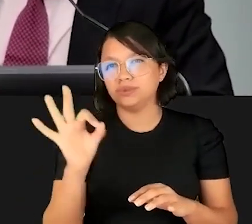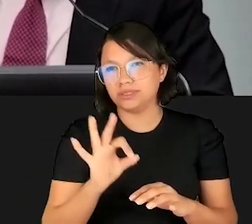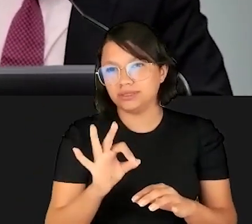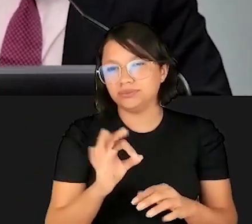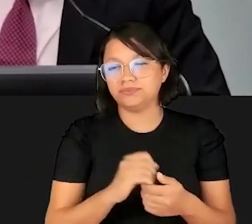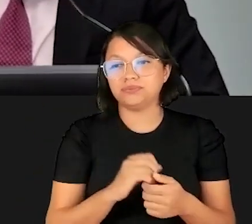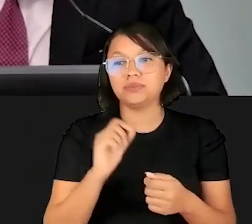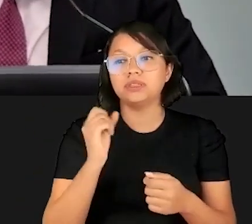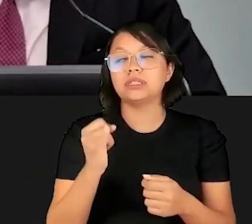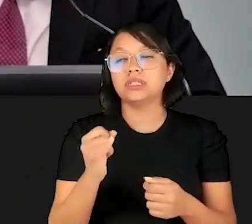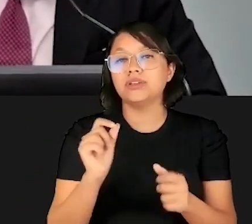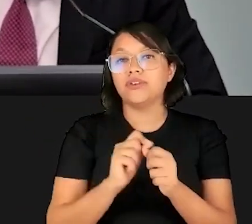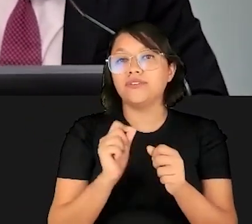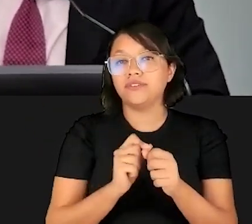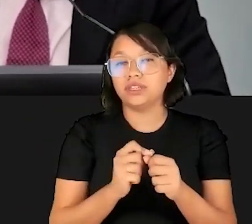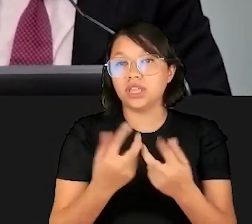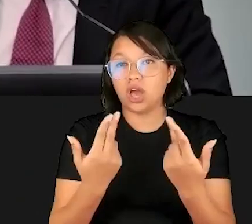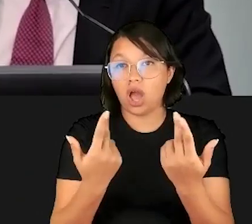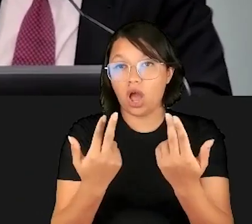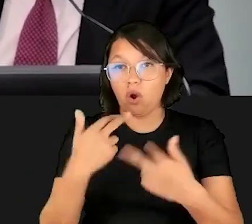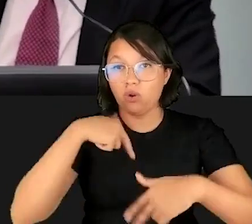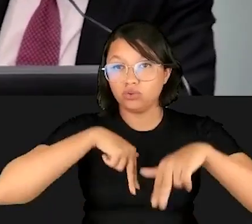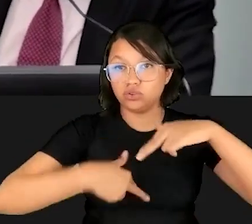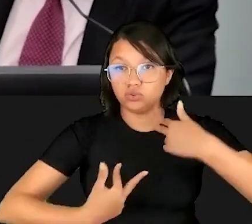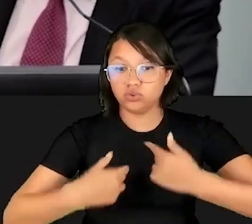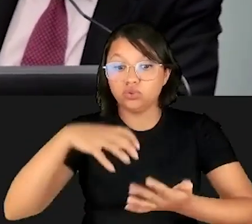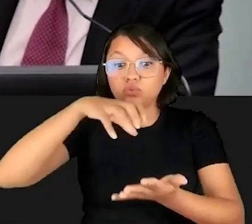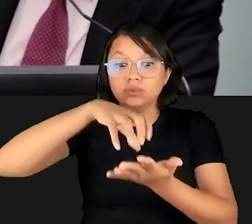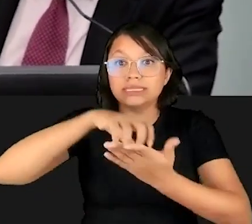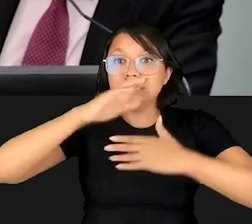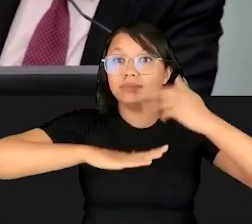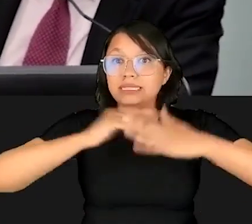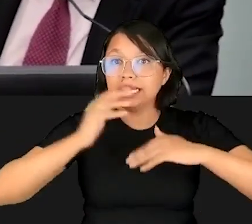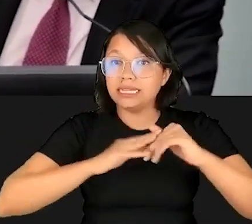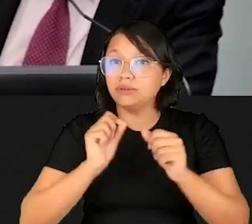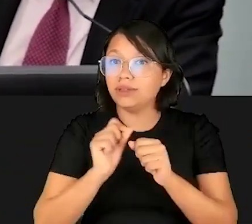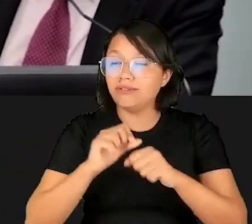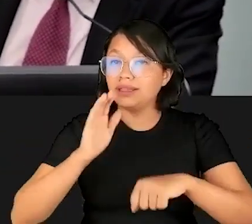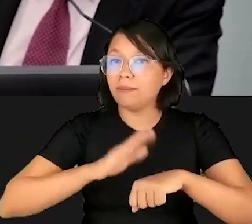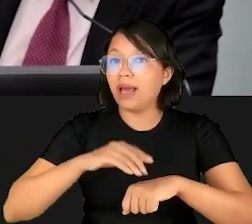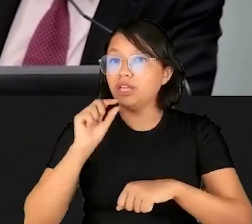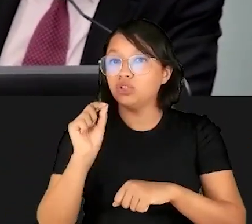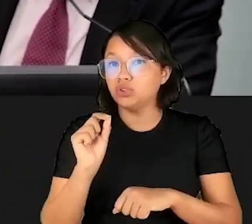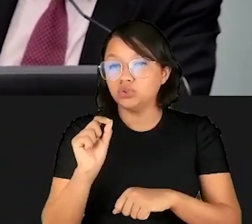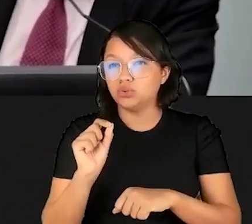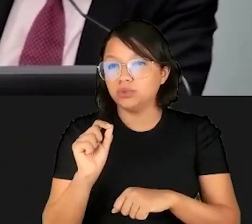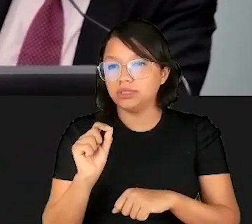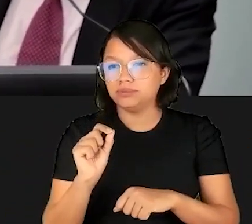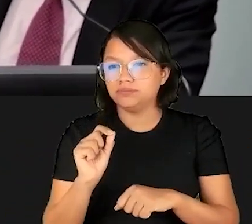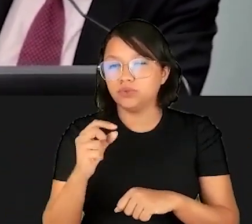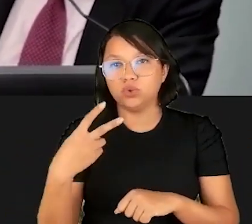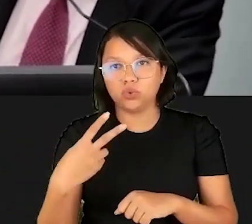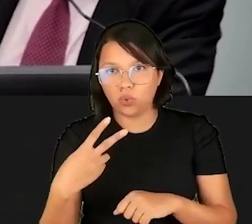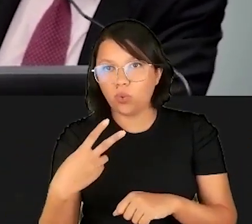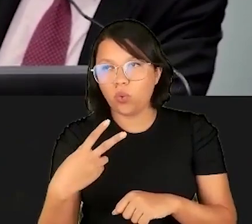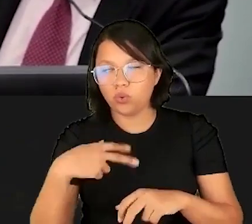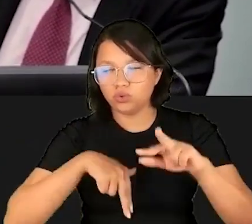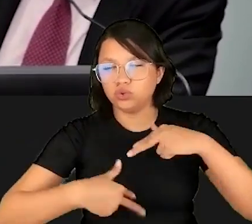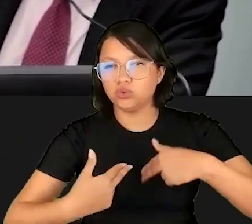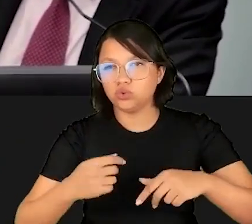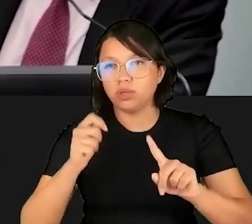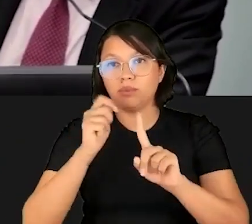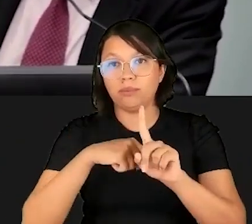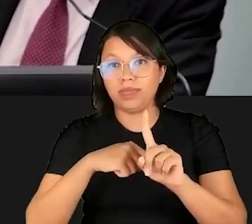mesma cirurgia num centro de câncer especializado que faz um grande volume, mais do que 2 procedimentos por mês, cai para